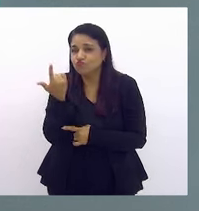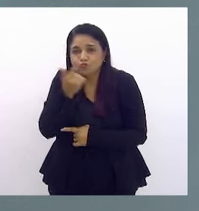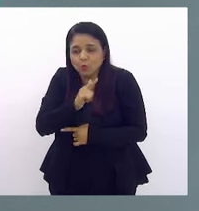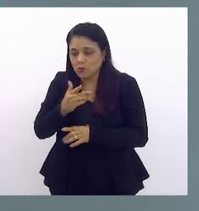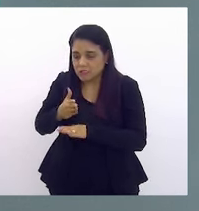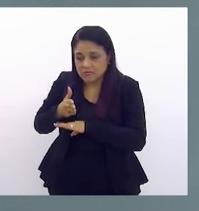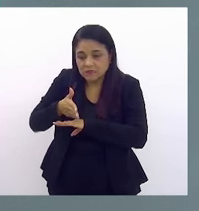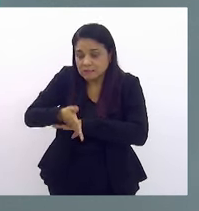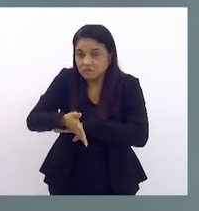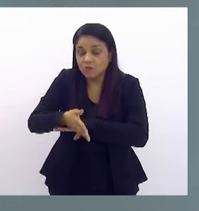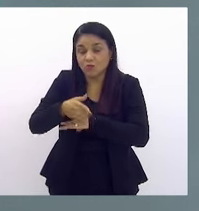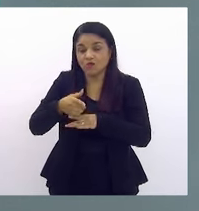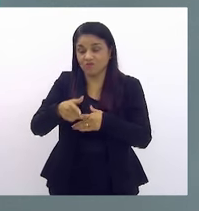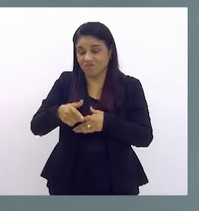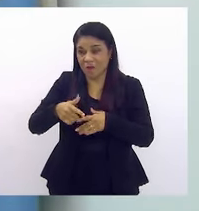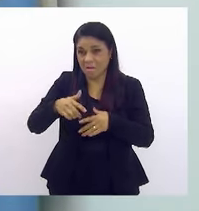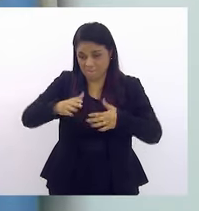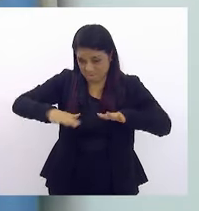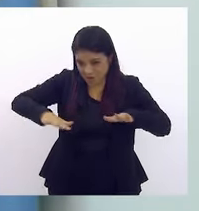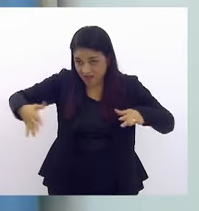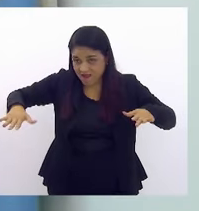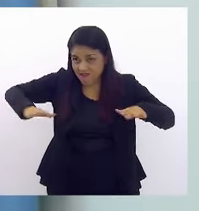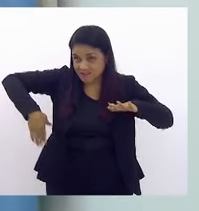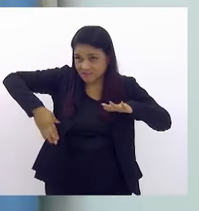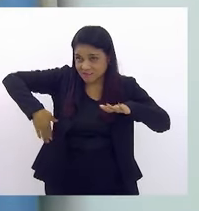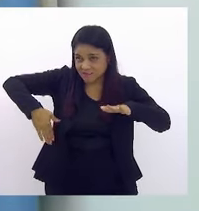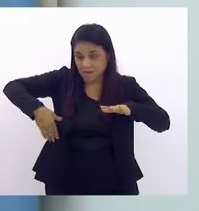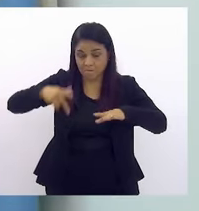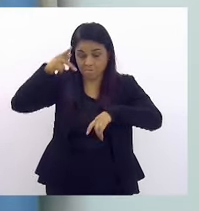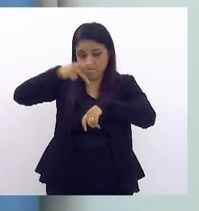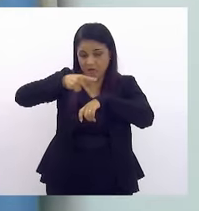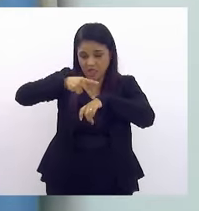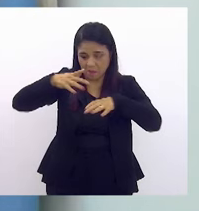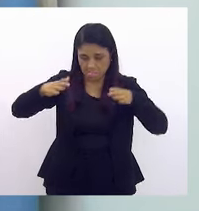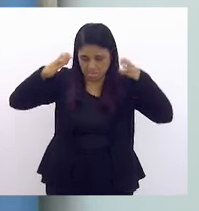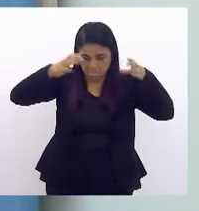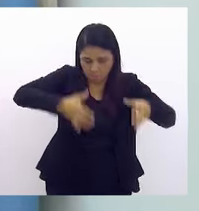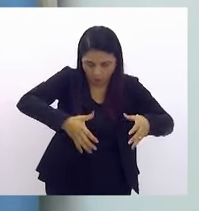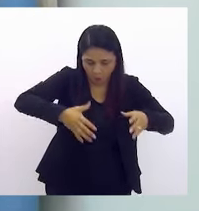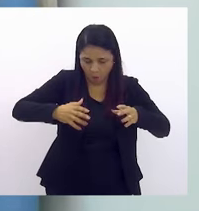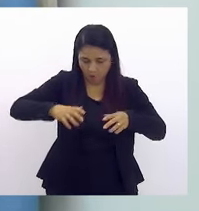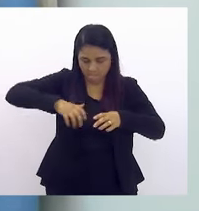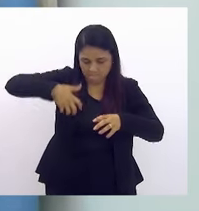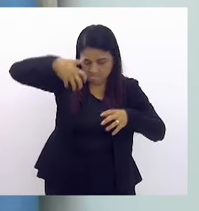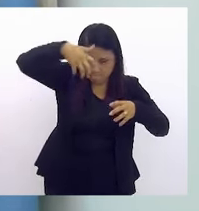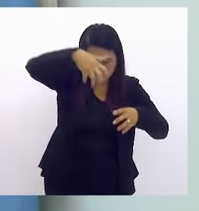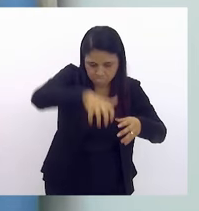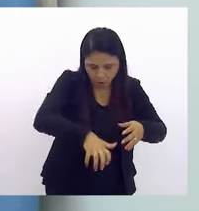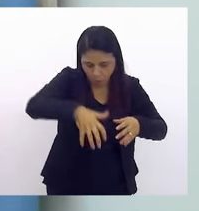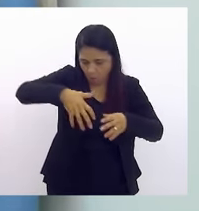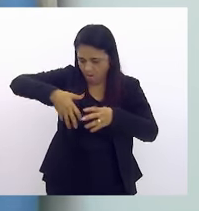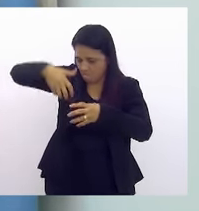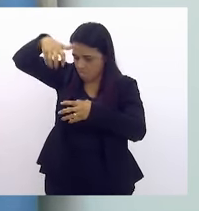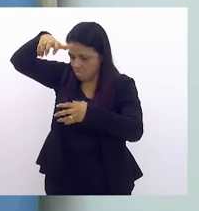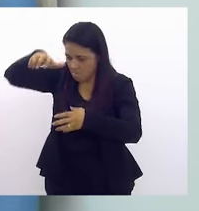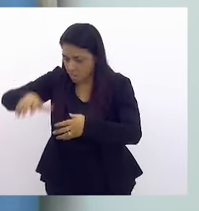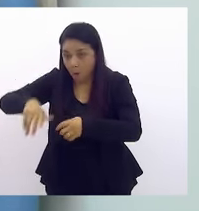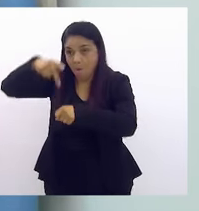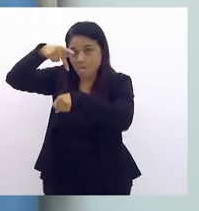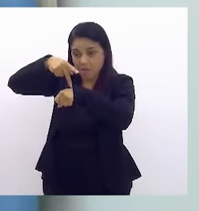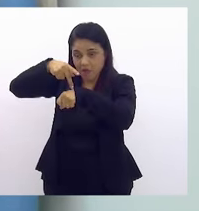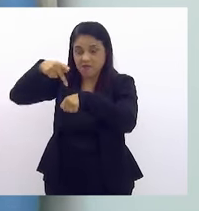essas praias, depois eles põem umas pedras imensas. E aí fica difícil para